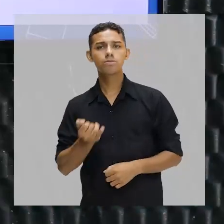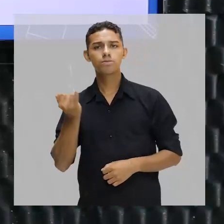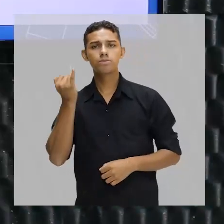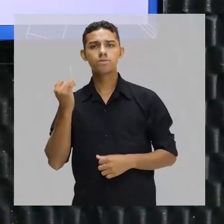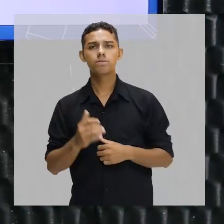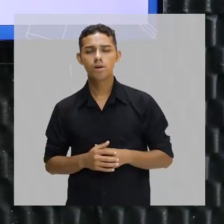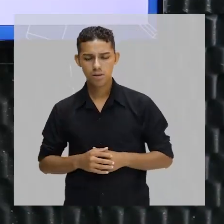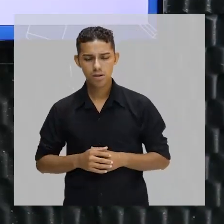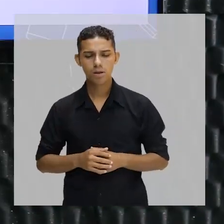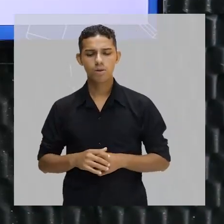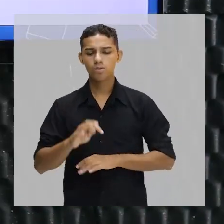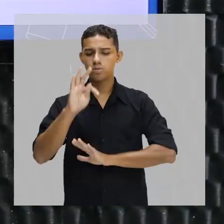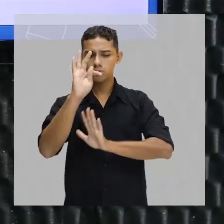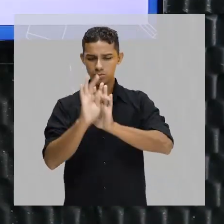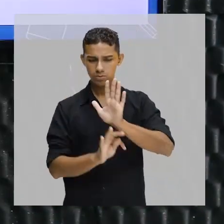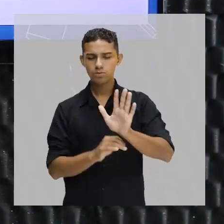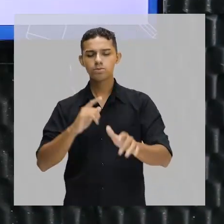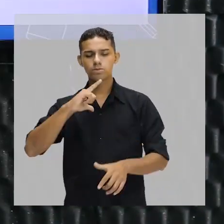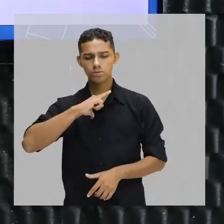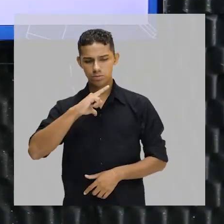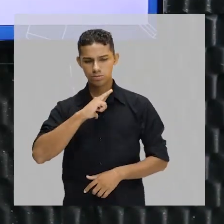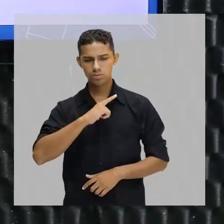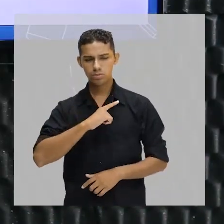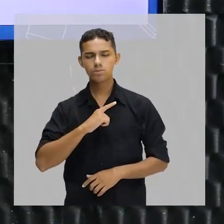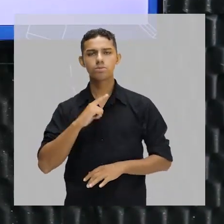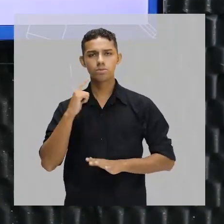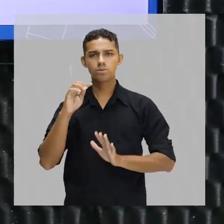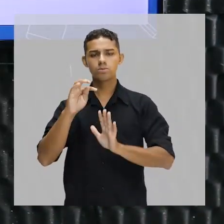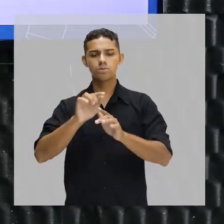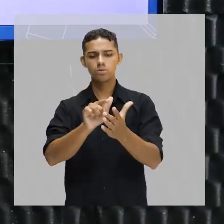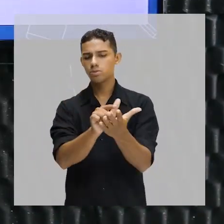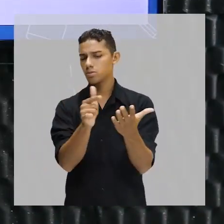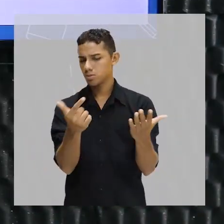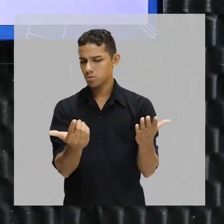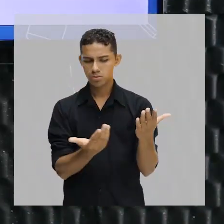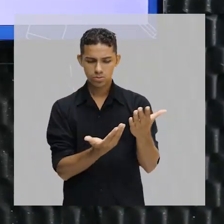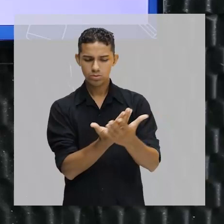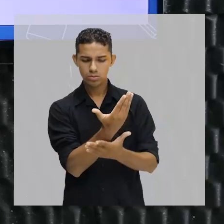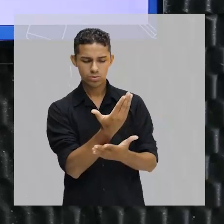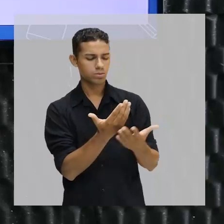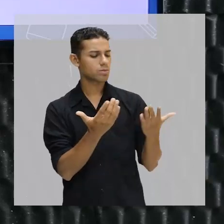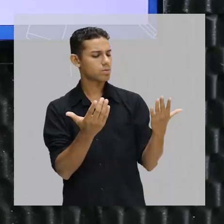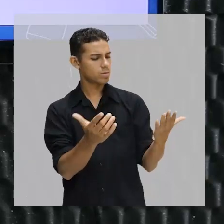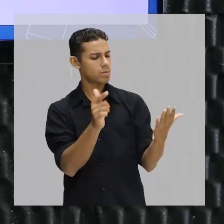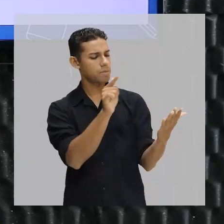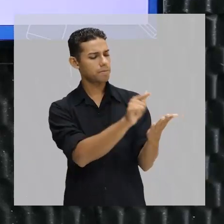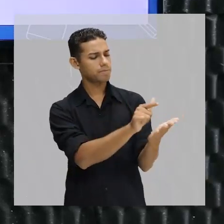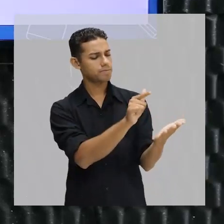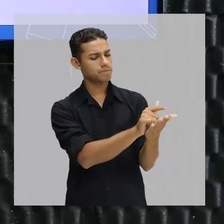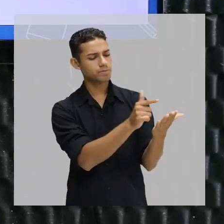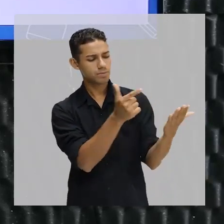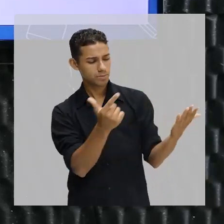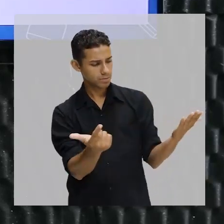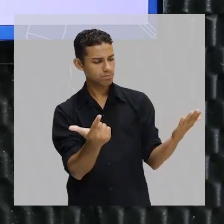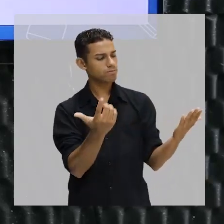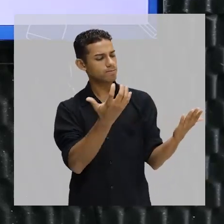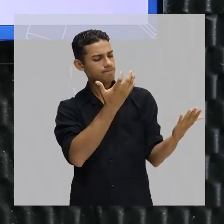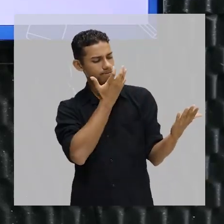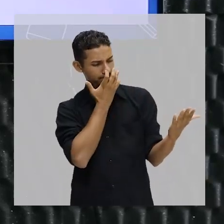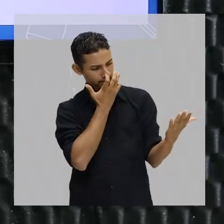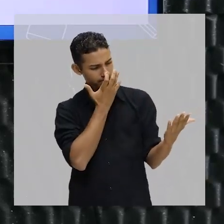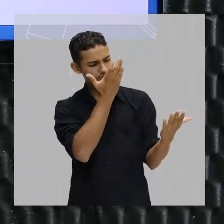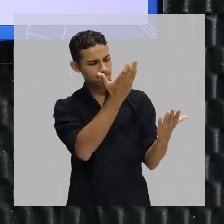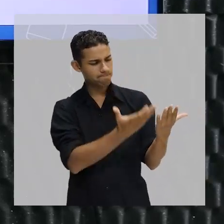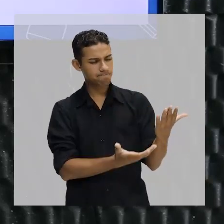texto e vocês sabem que o suporte daquele texto é um jornal impresso, então aquilo já dá muitas dicas para vocês, já traz